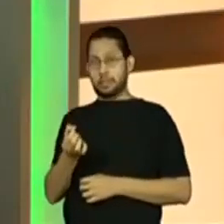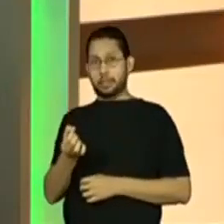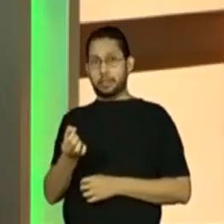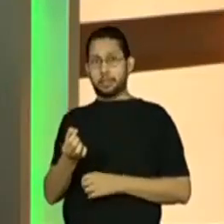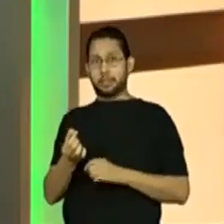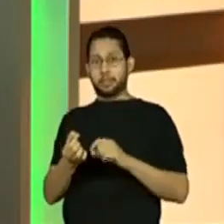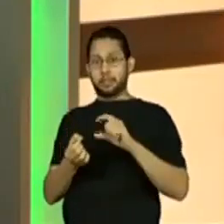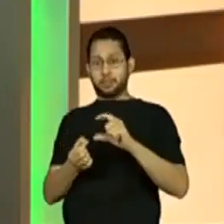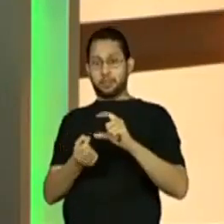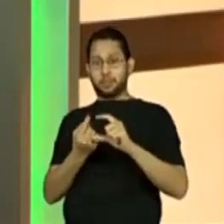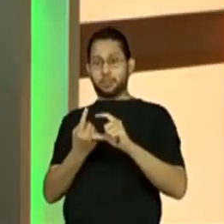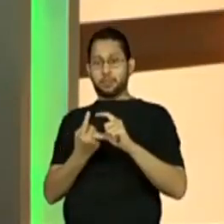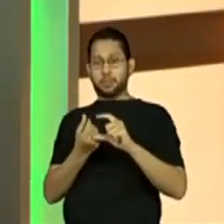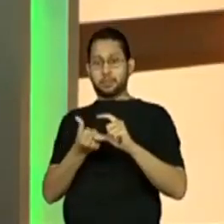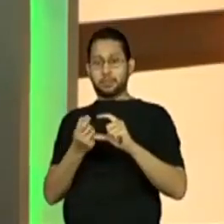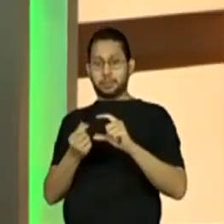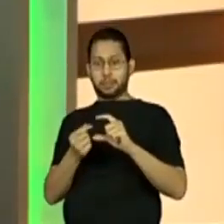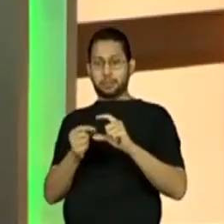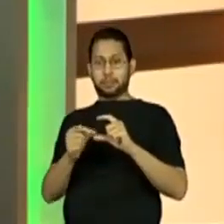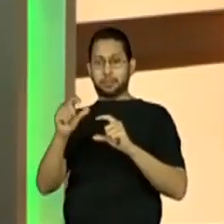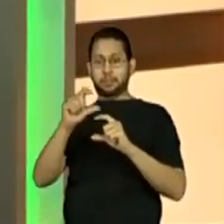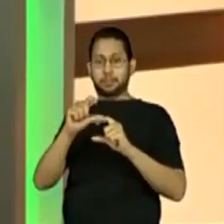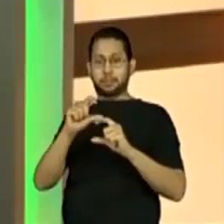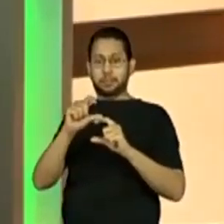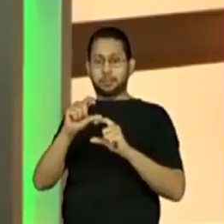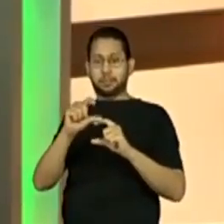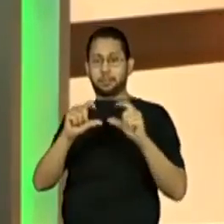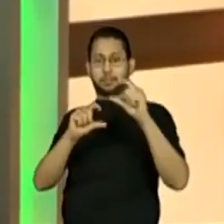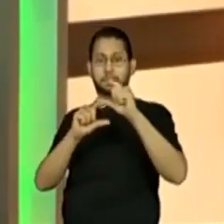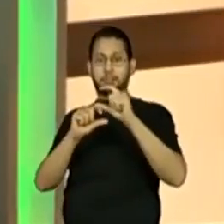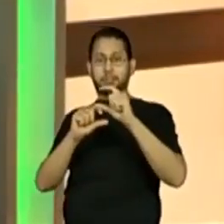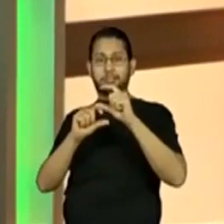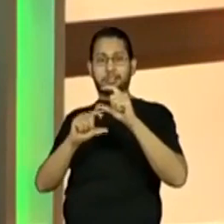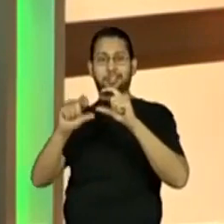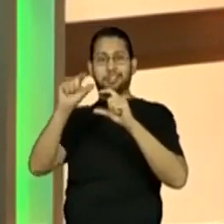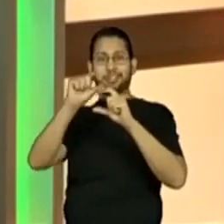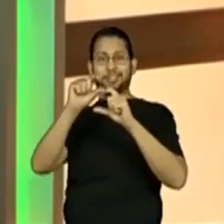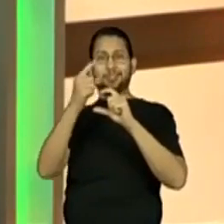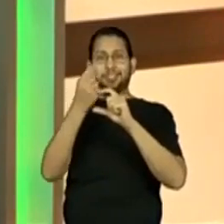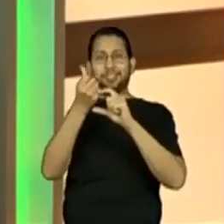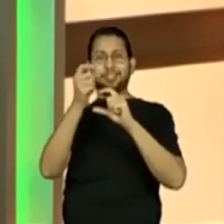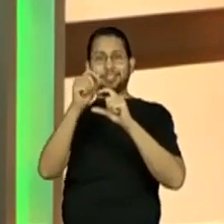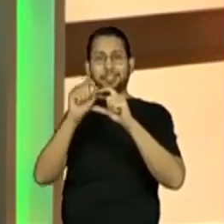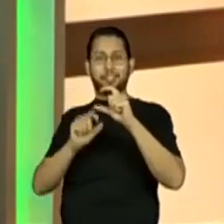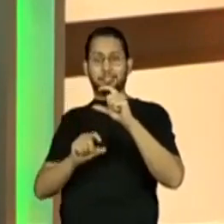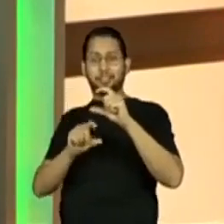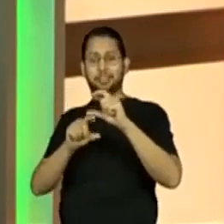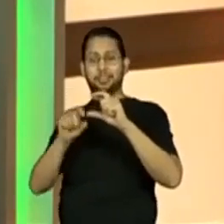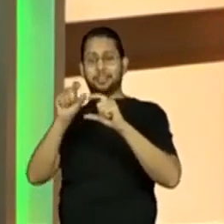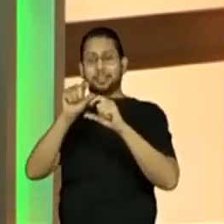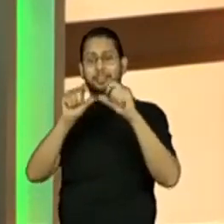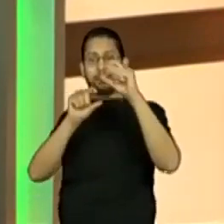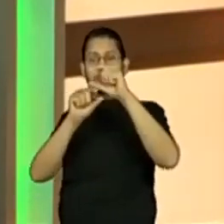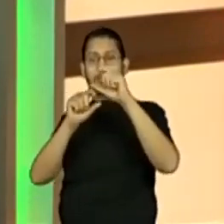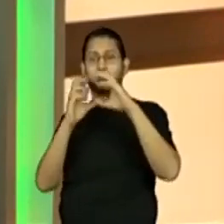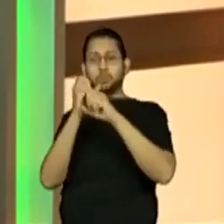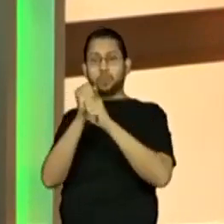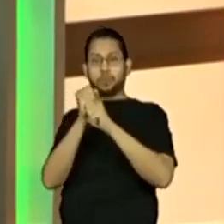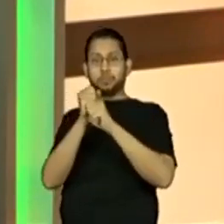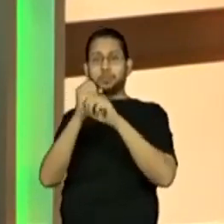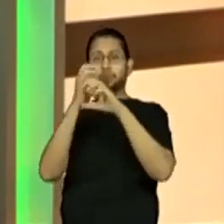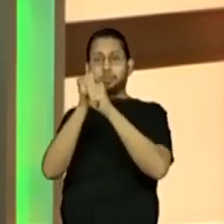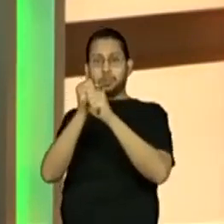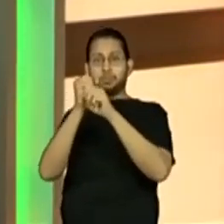colocar 1,60, mais 1,60, mais 1,60, mais 1,60, até dar 38. Será